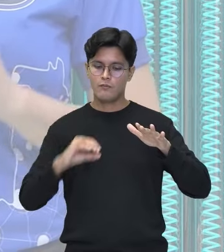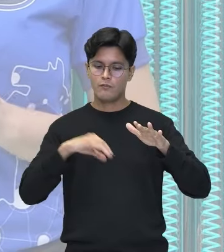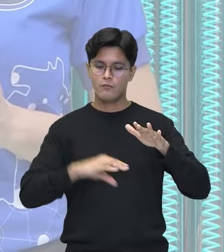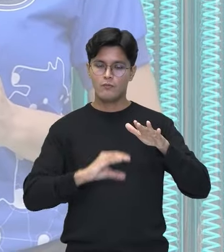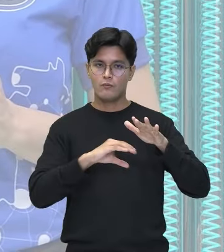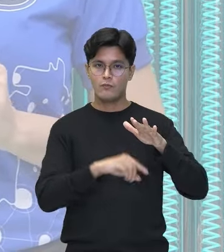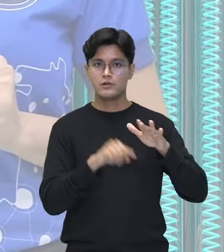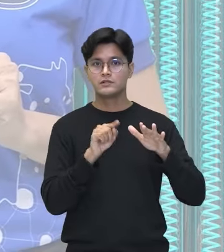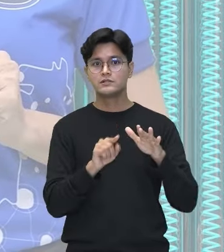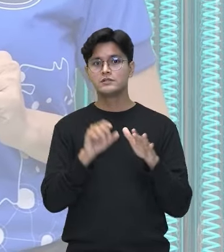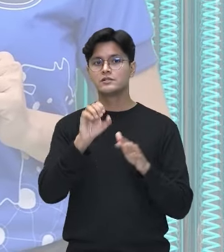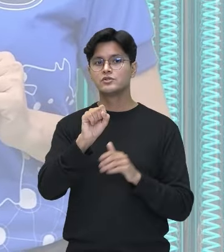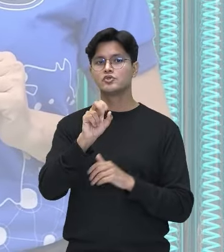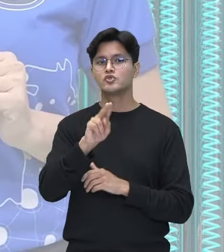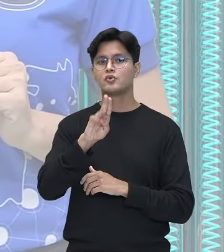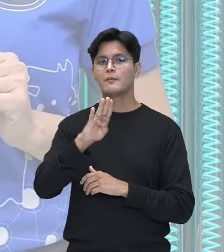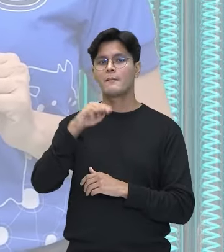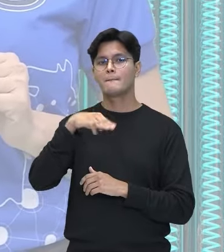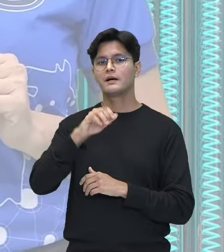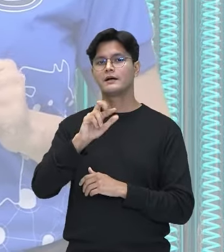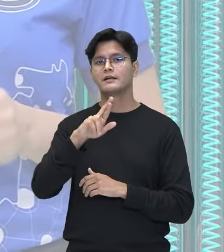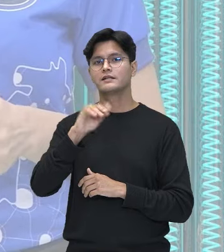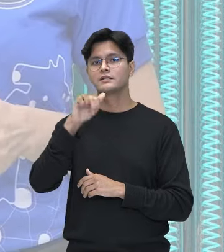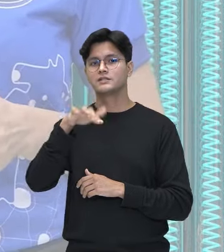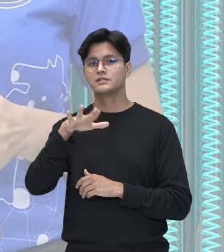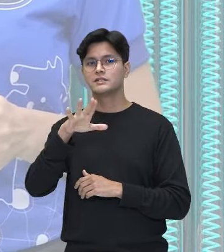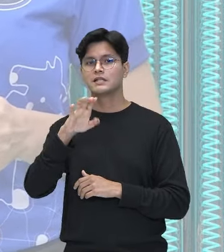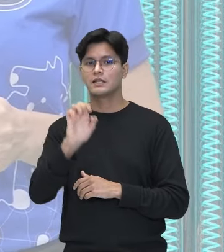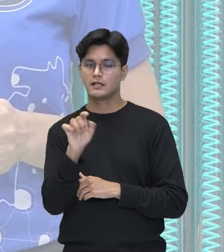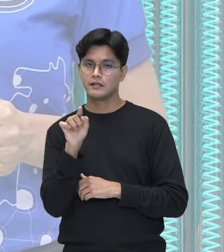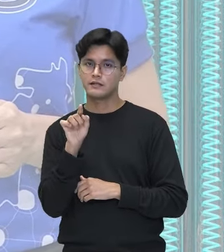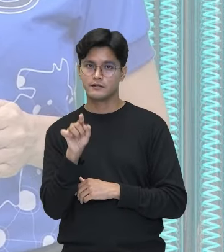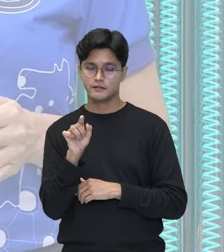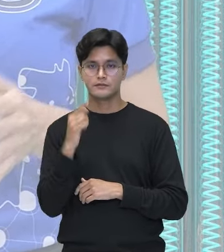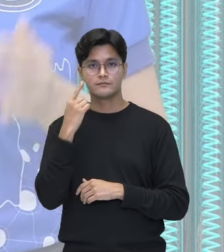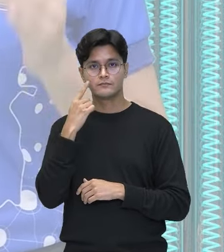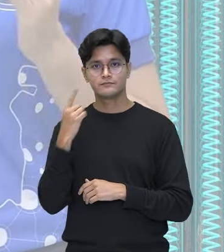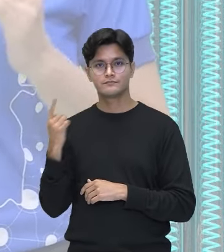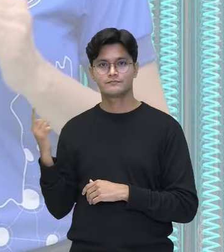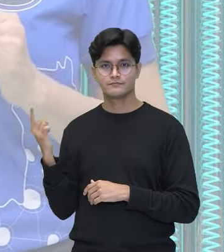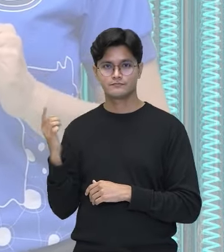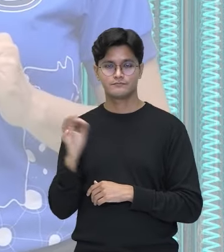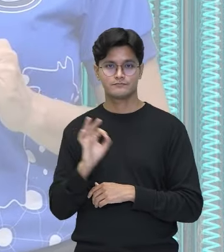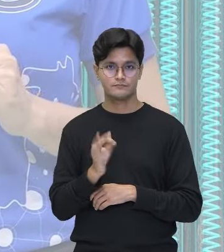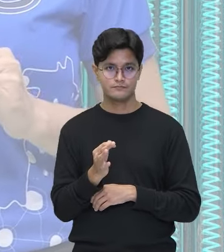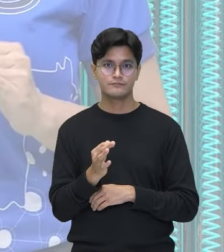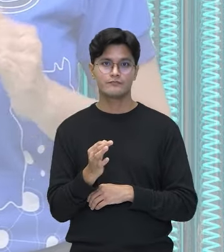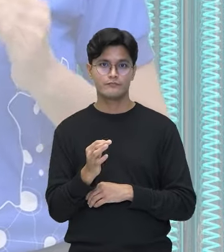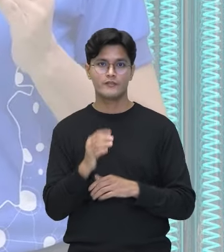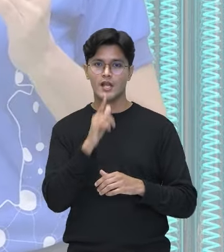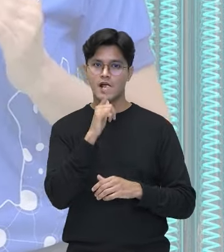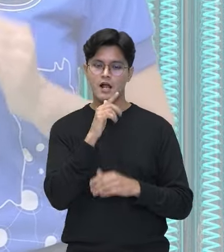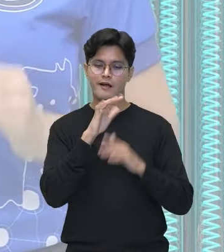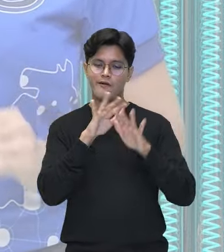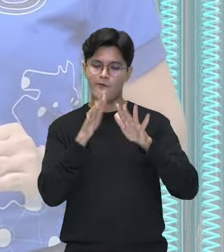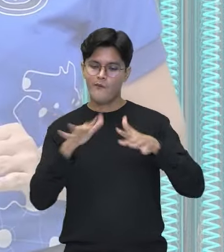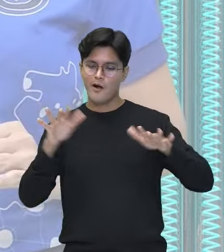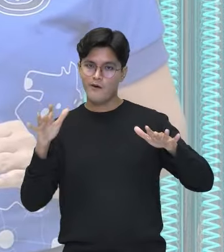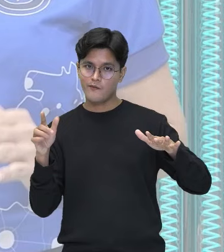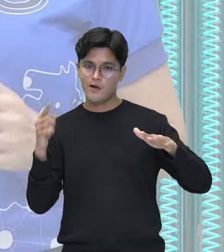palavra marine. Quando eu coloquei o sub na frente, né, dá a ideia de submarino, algo que fica